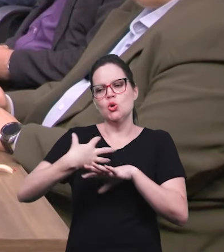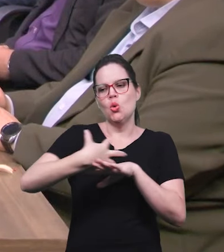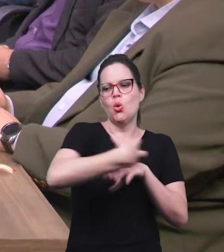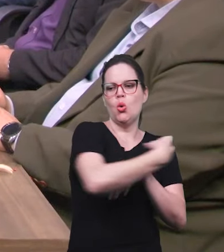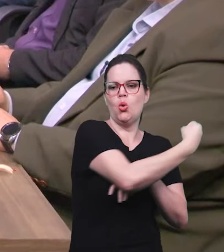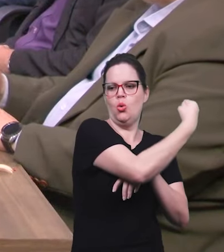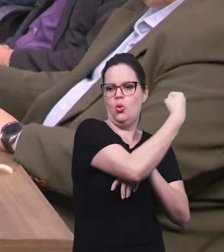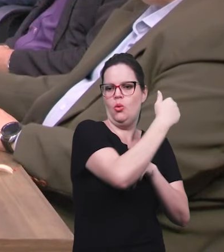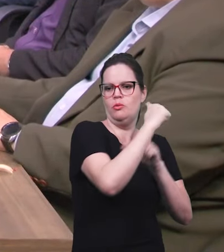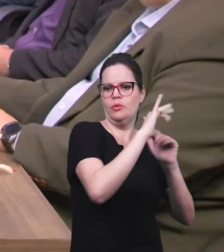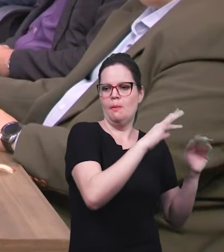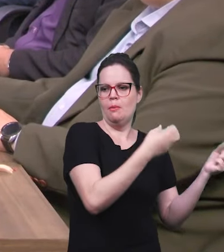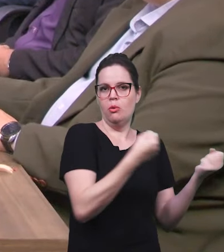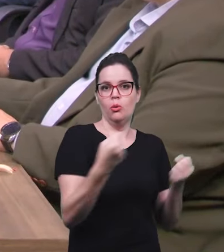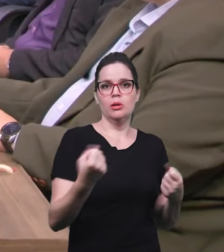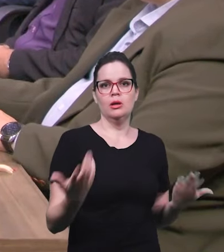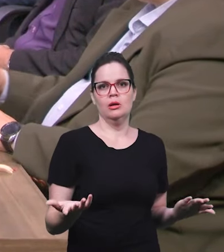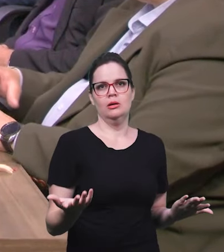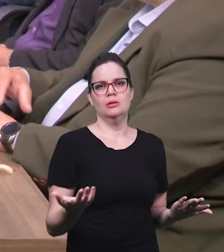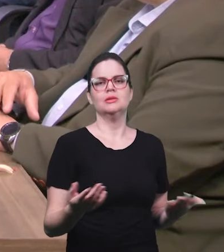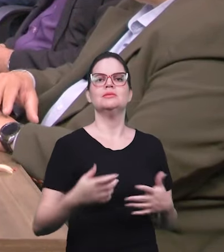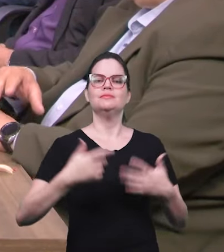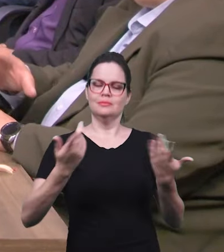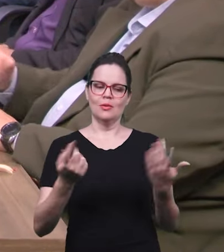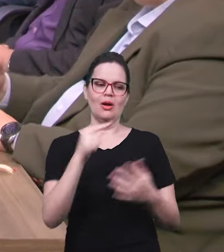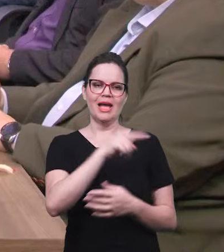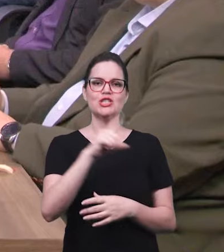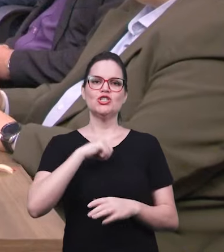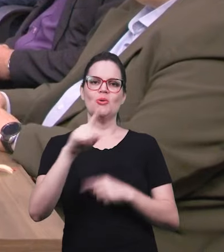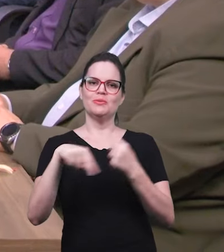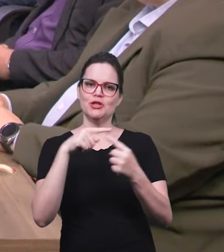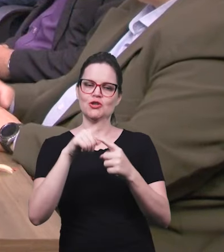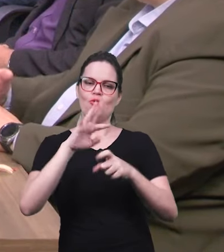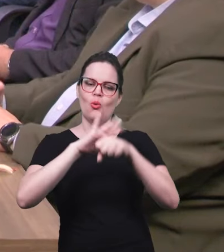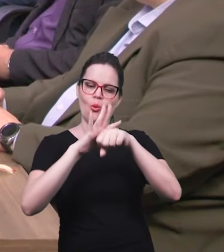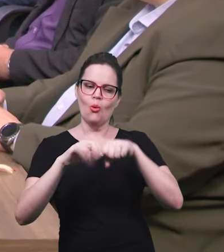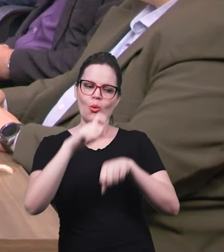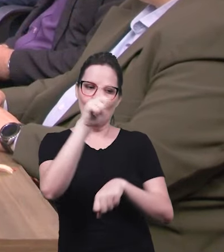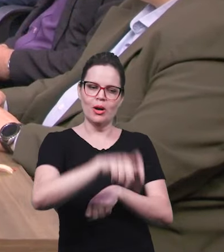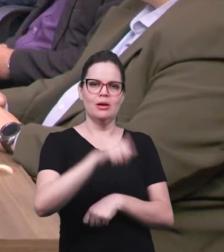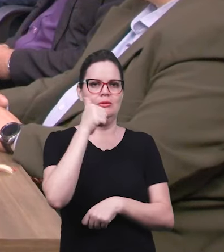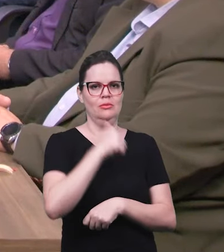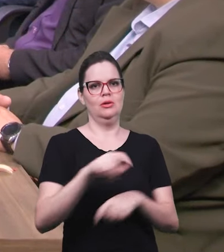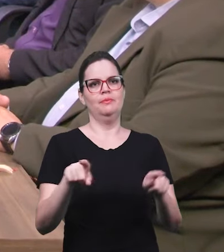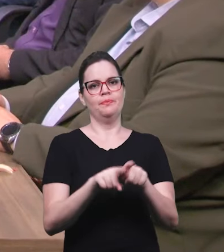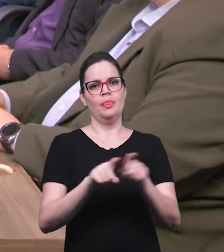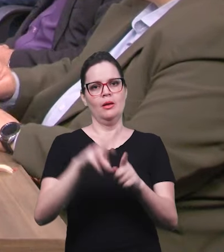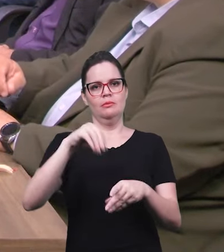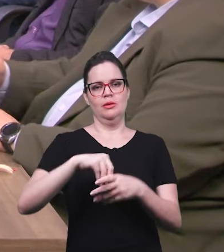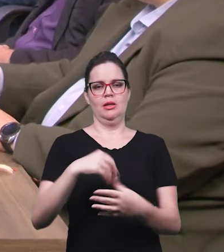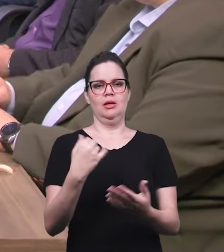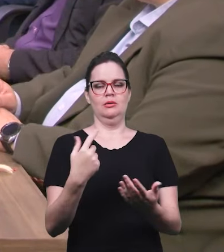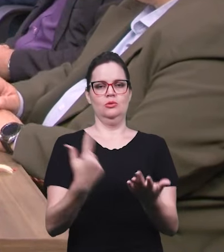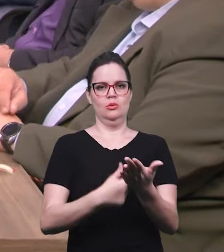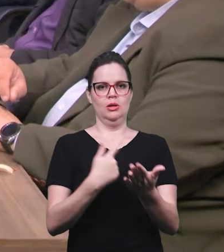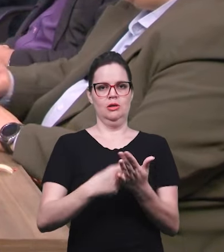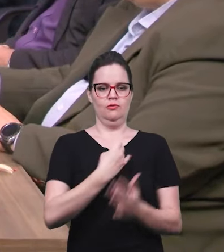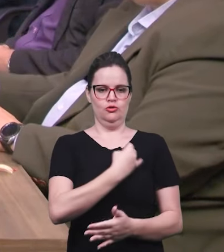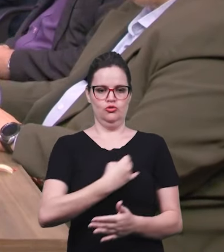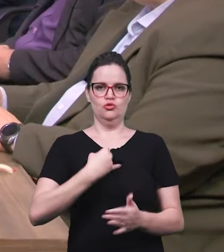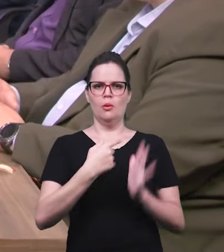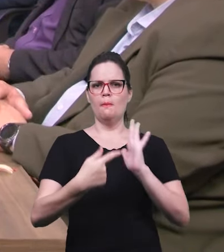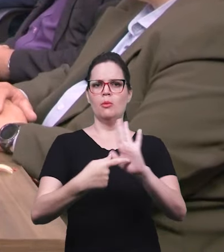um propósito profético, né? O Senhor curou várias pessoas, inclusive o livro de João fala isso, que se fosse escrever tudo